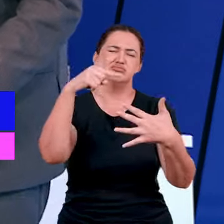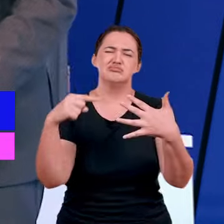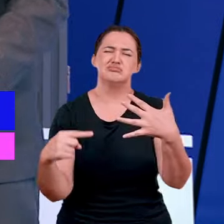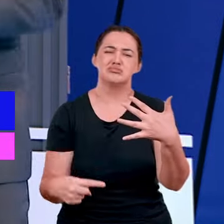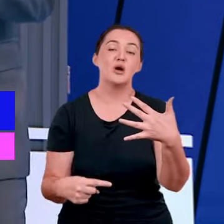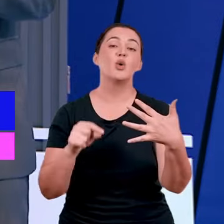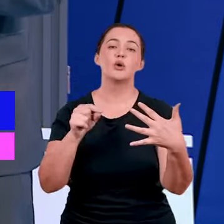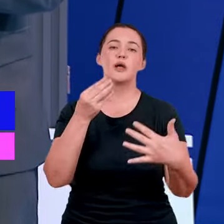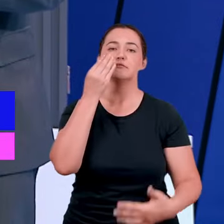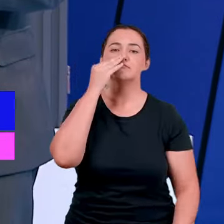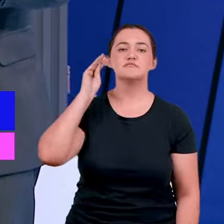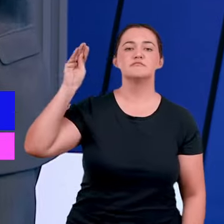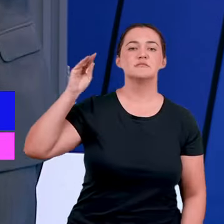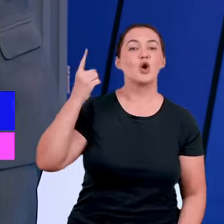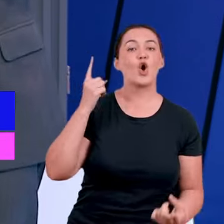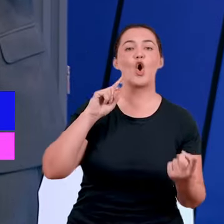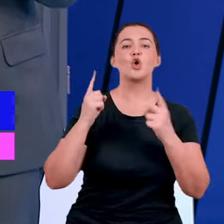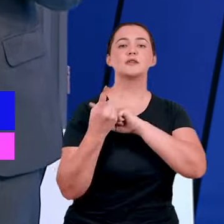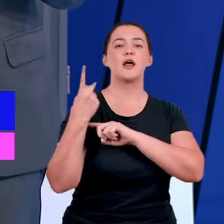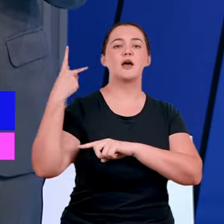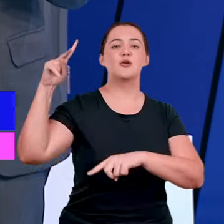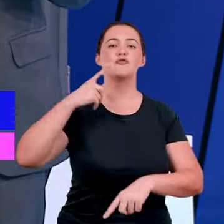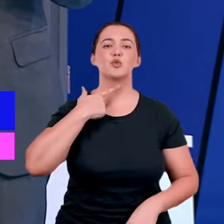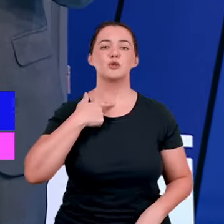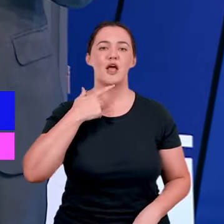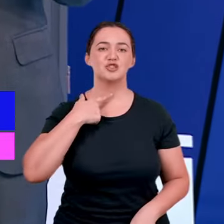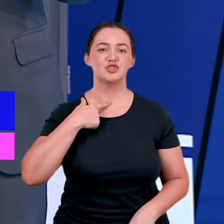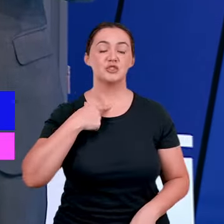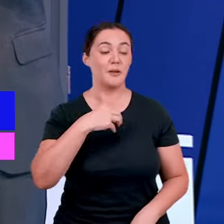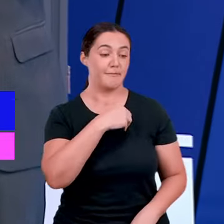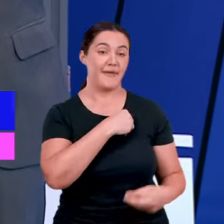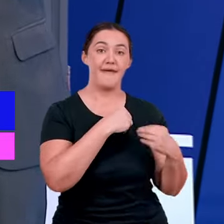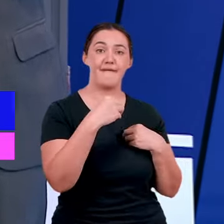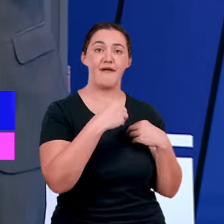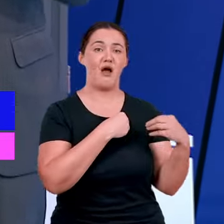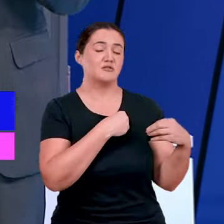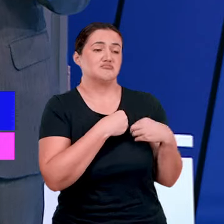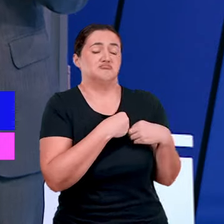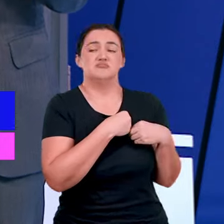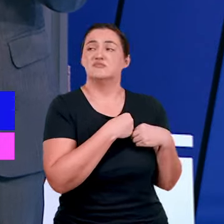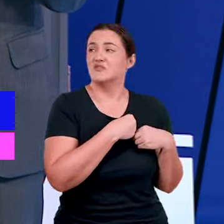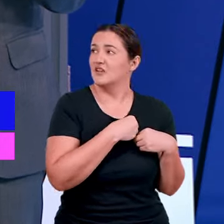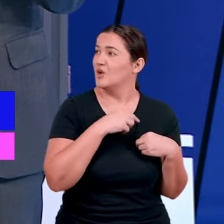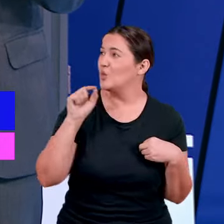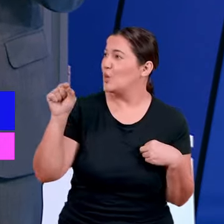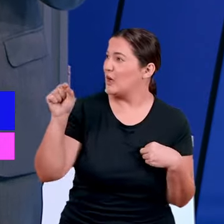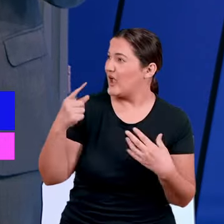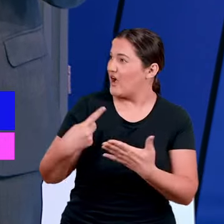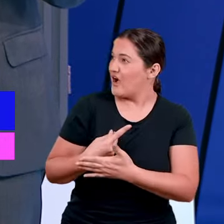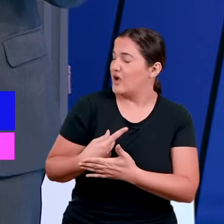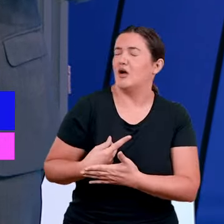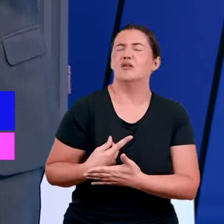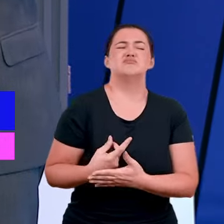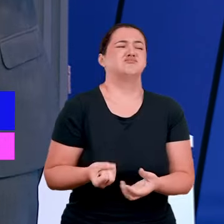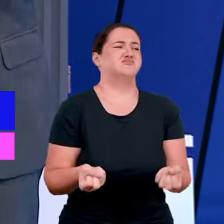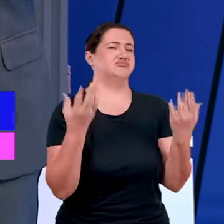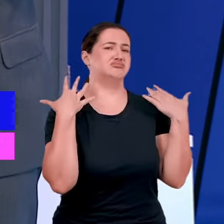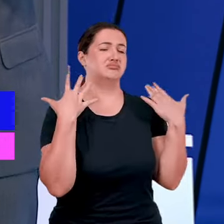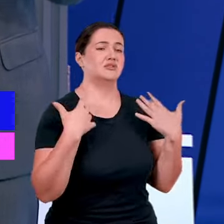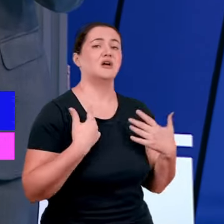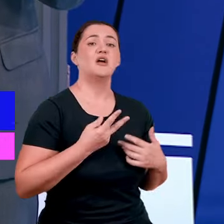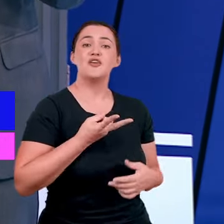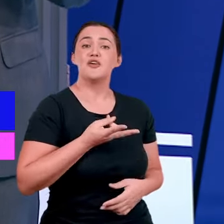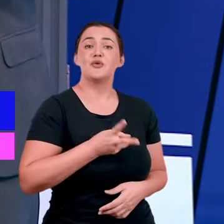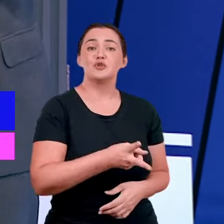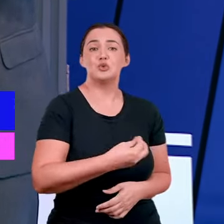Deus. Esse que está no pecado, se refestelando no pecado, que está vivendo